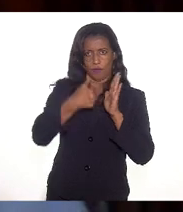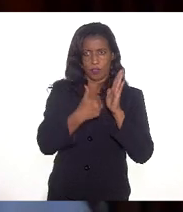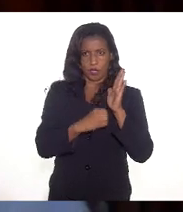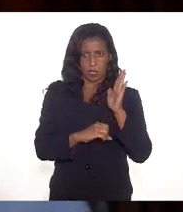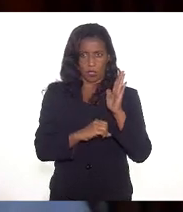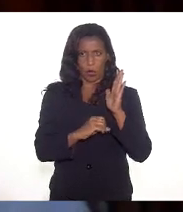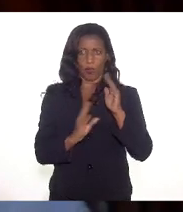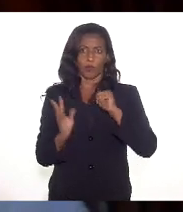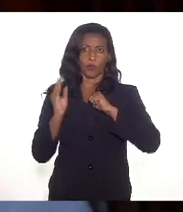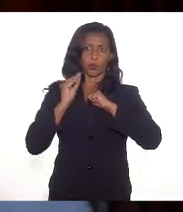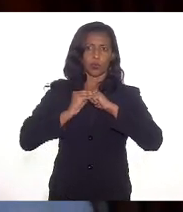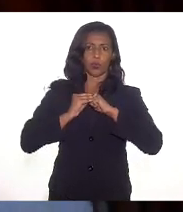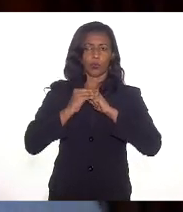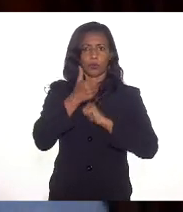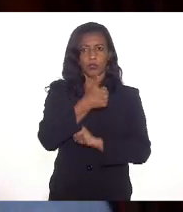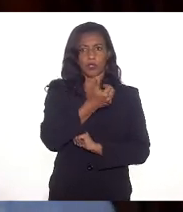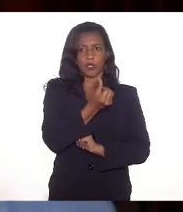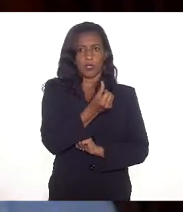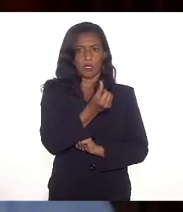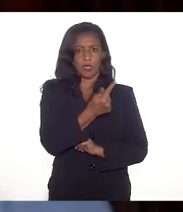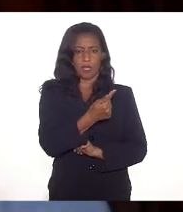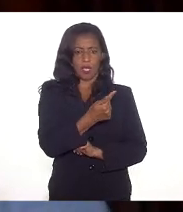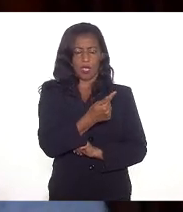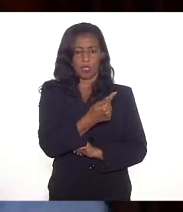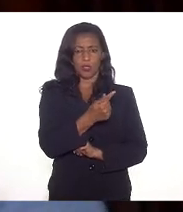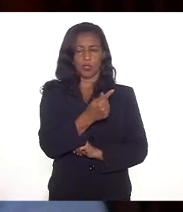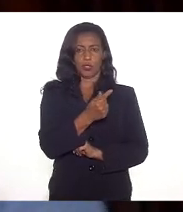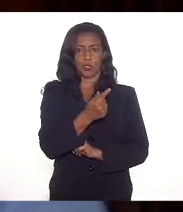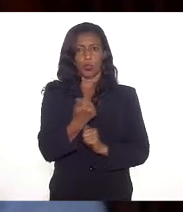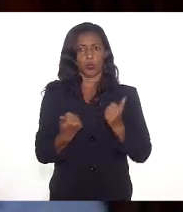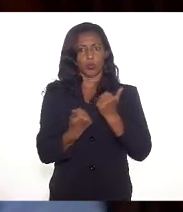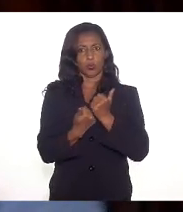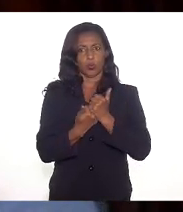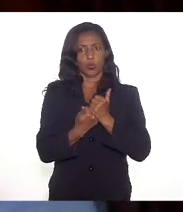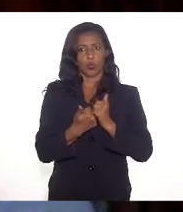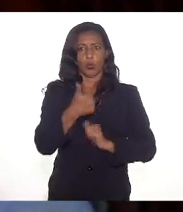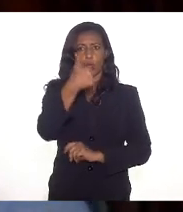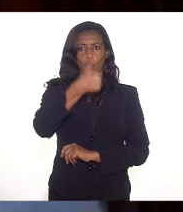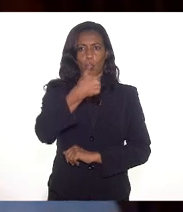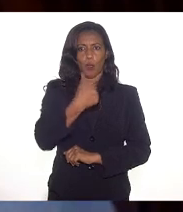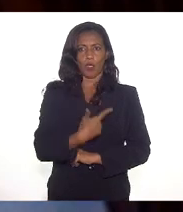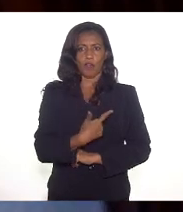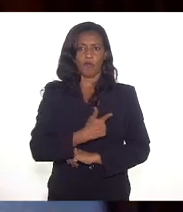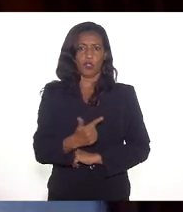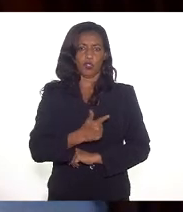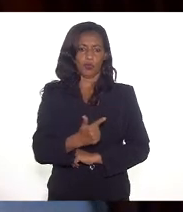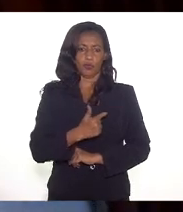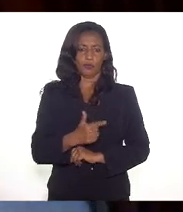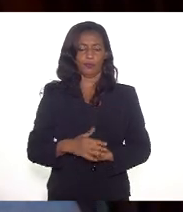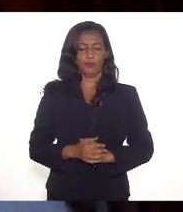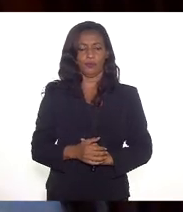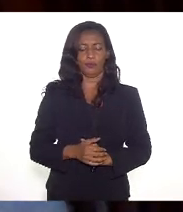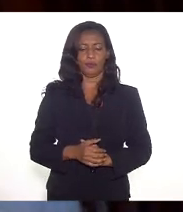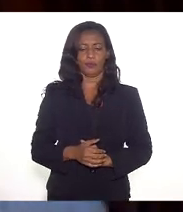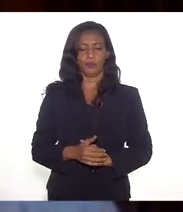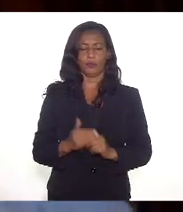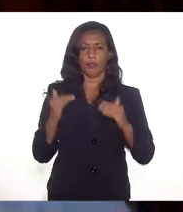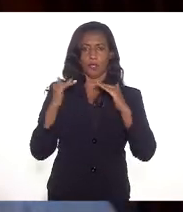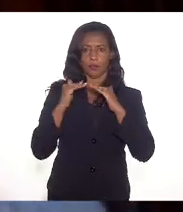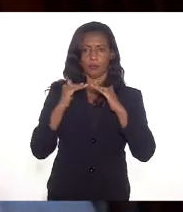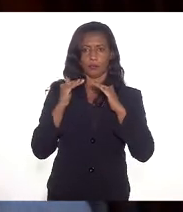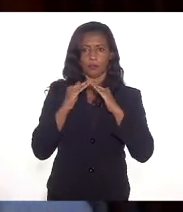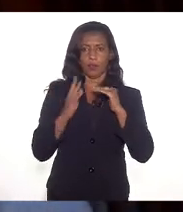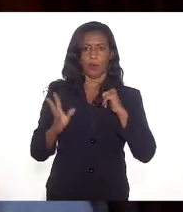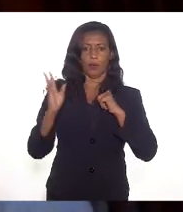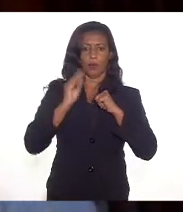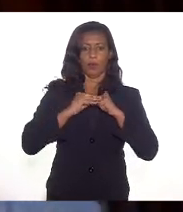com subemenda à emenda 17, favorável com subemenda aglutinativa às emendas 1 e 22, favorável com subemenda